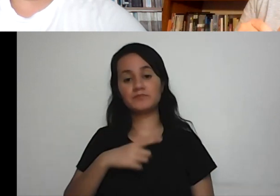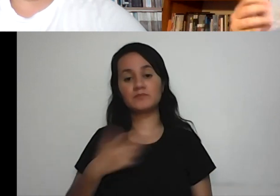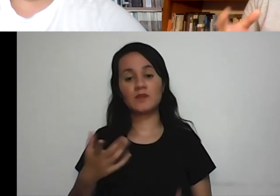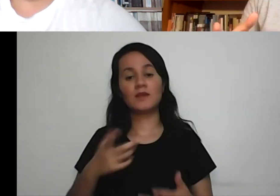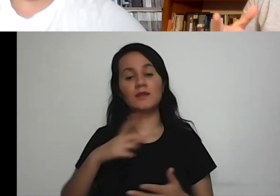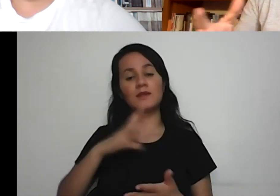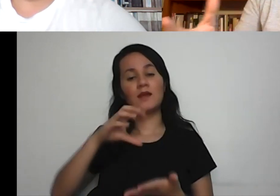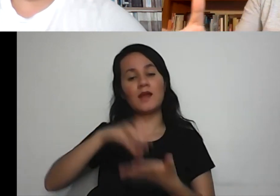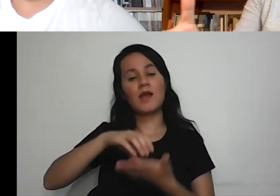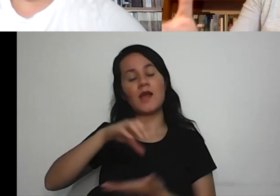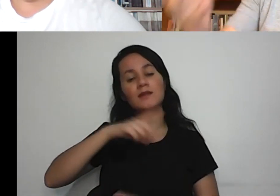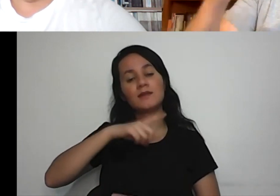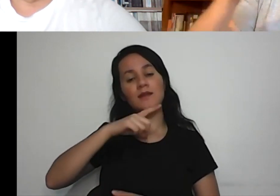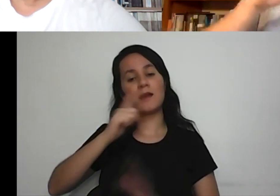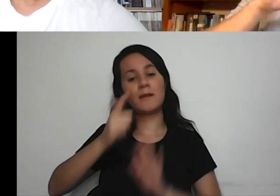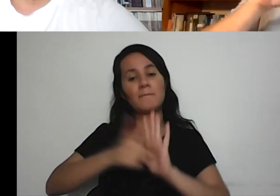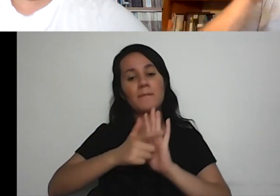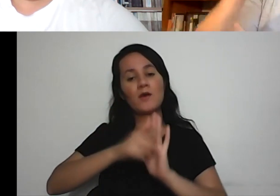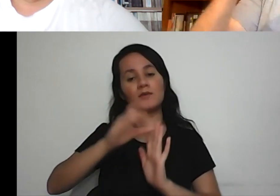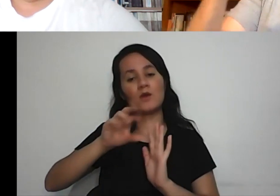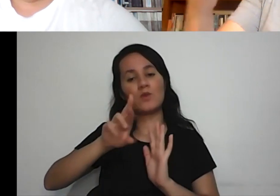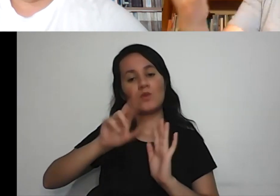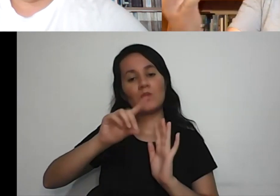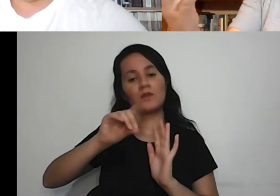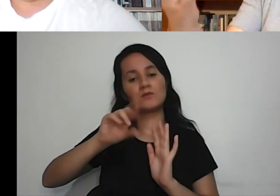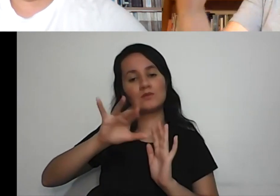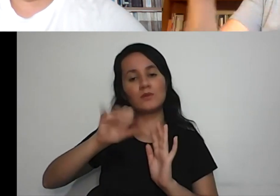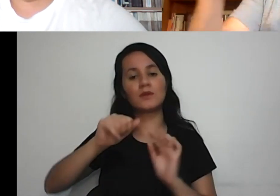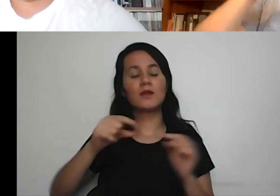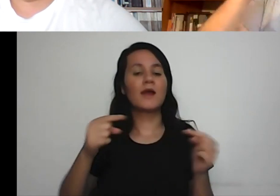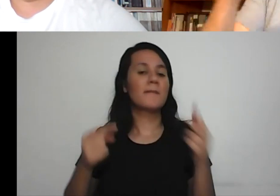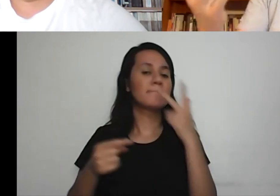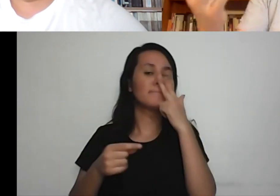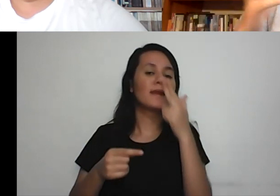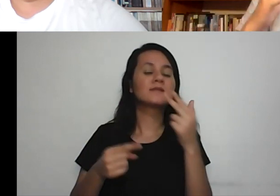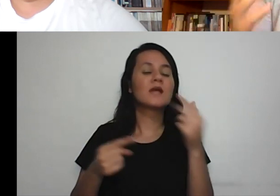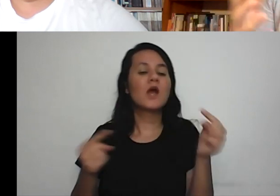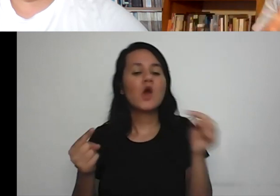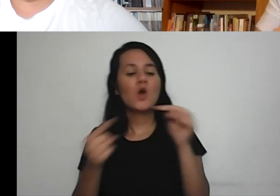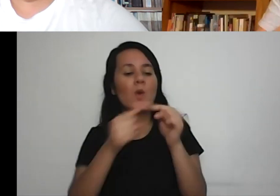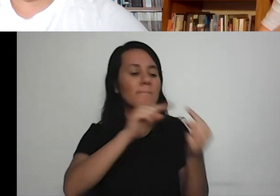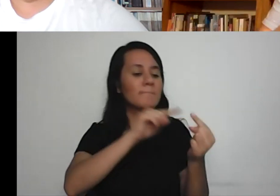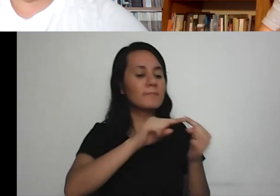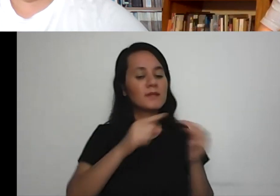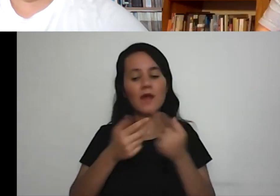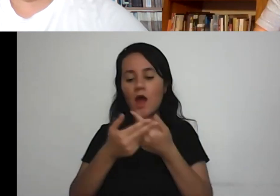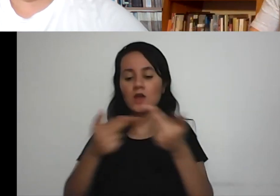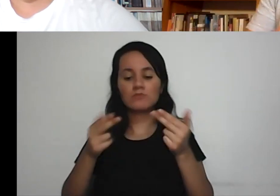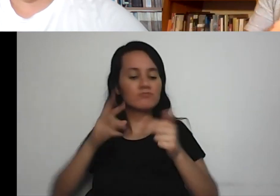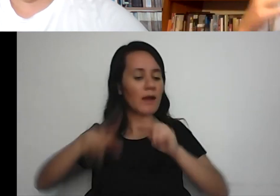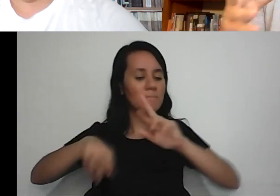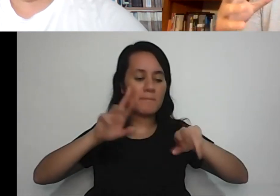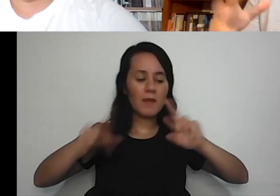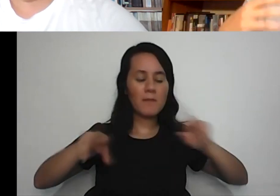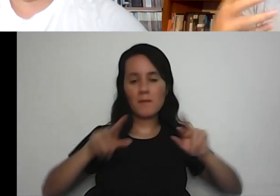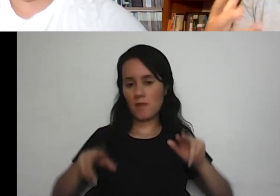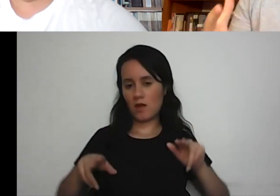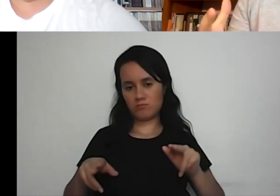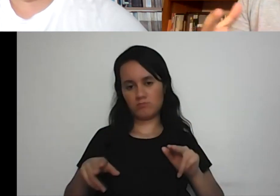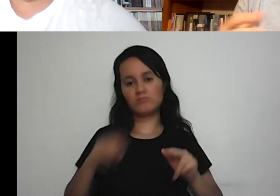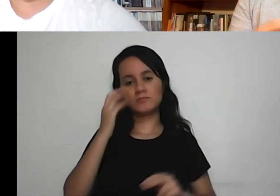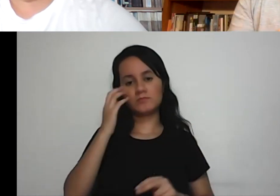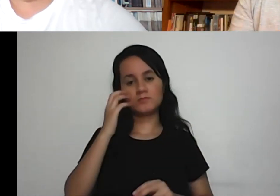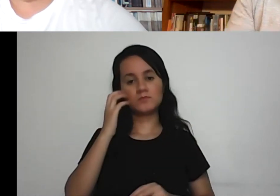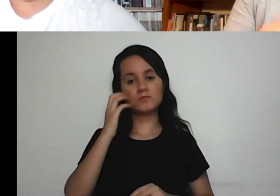é exatamente conseguir, digamos, combinar essas coisas diferentes, né? E conhecer para